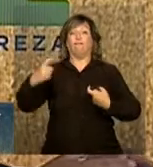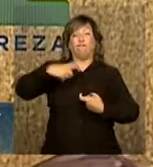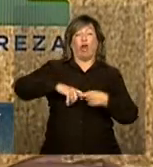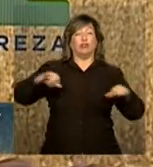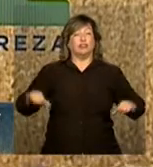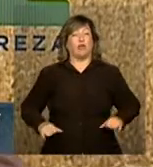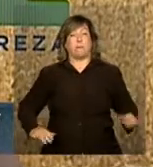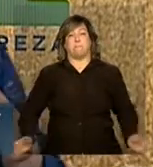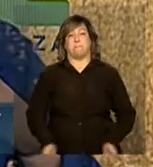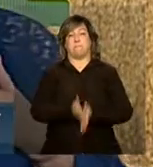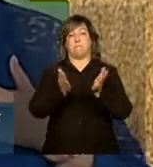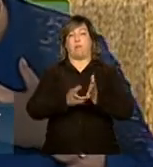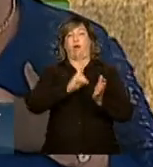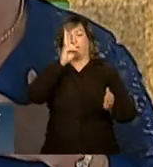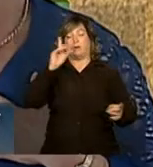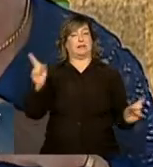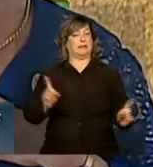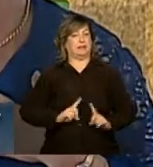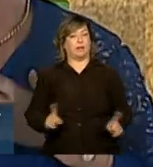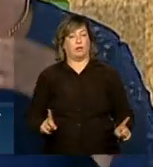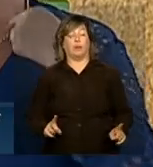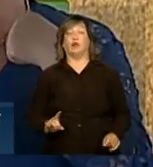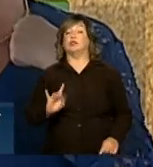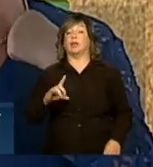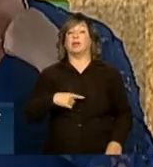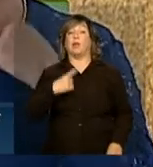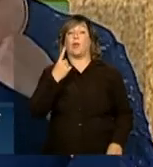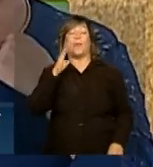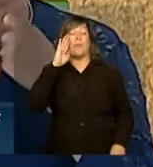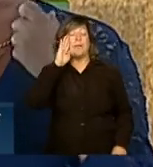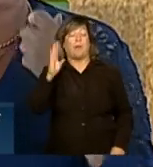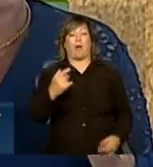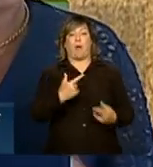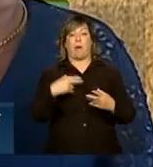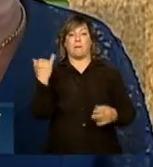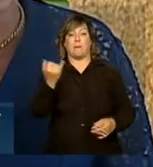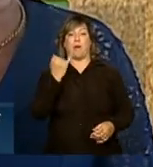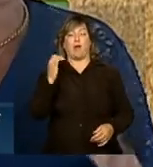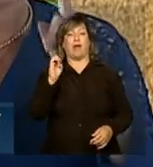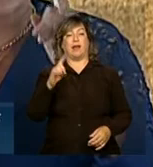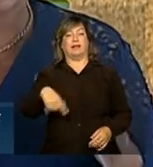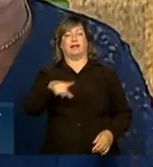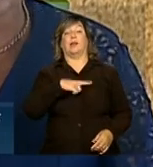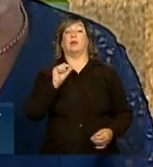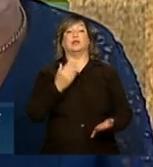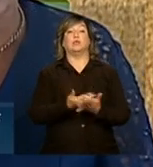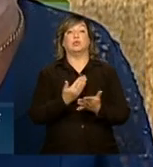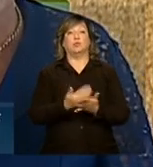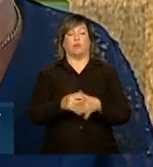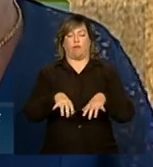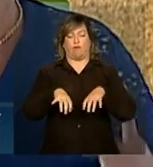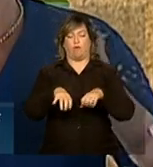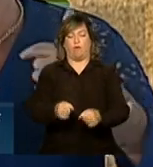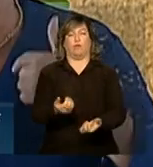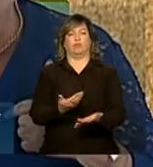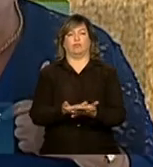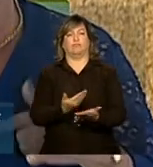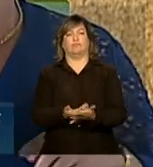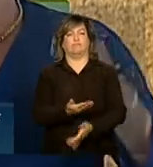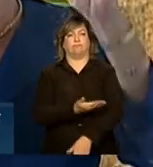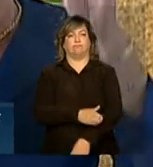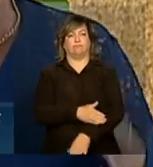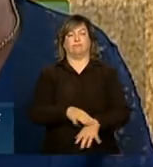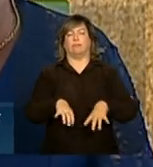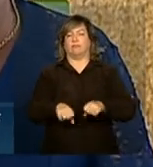miséria outra vez. Só tem uma riqueza que você carrega consigo. Essa é a educação de qualidade. E